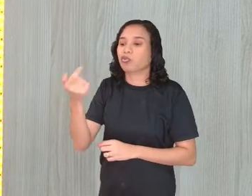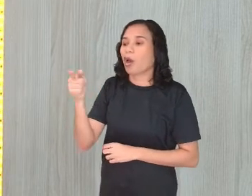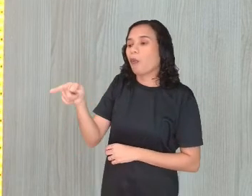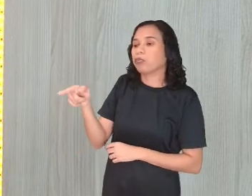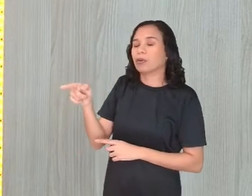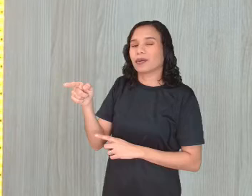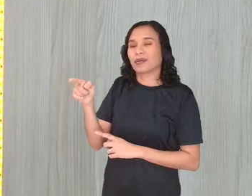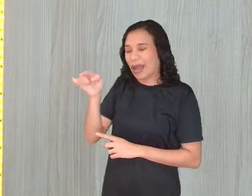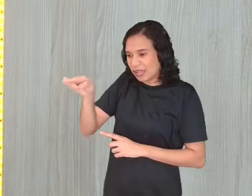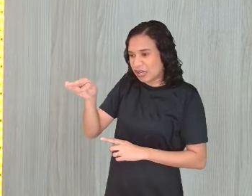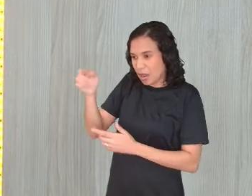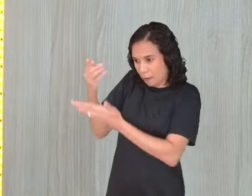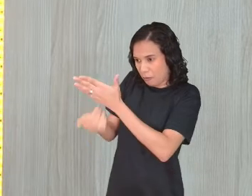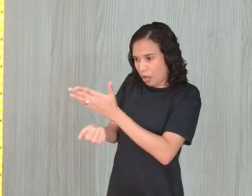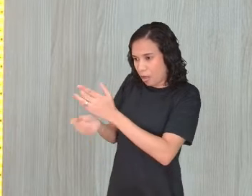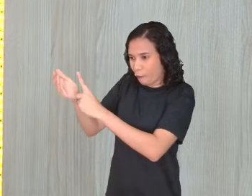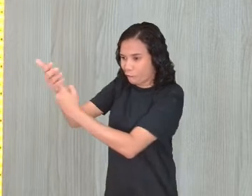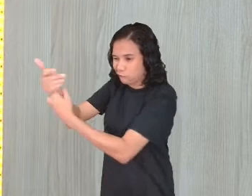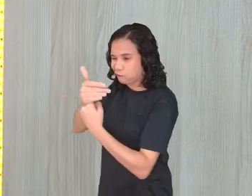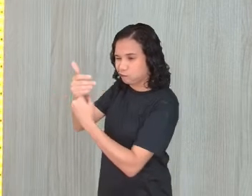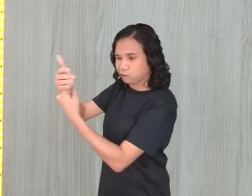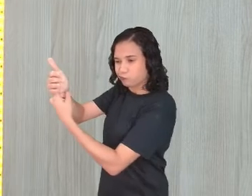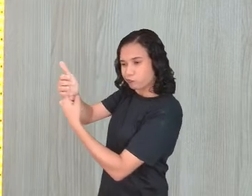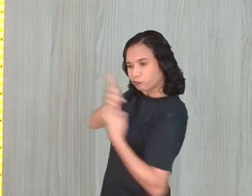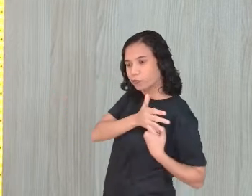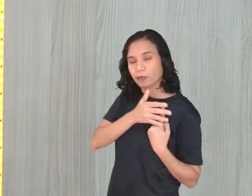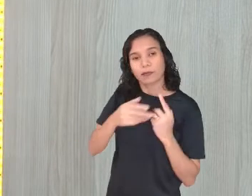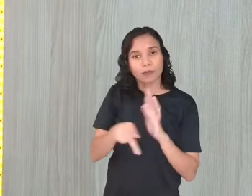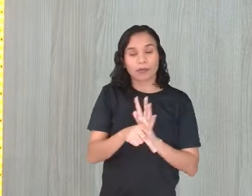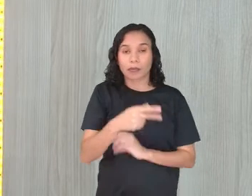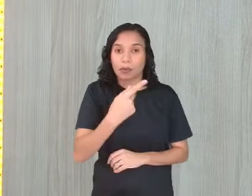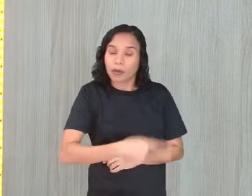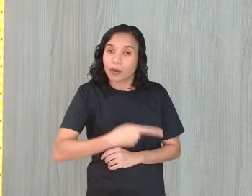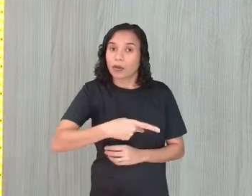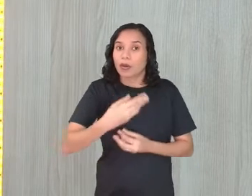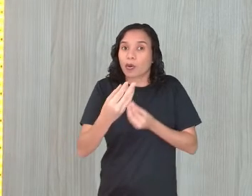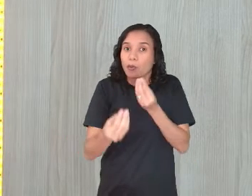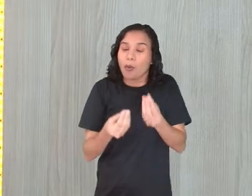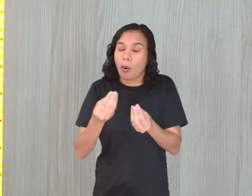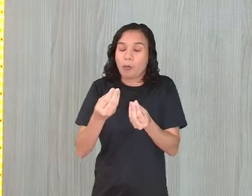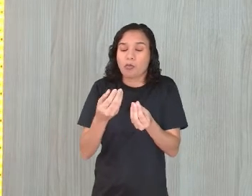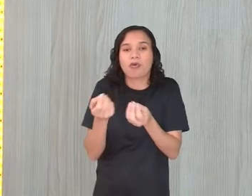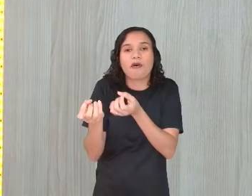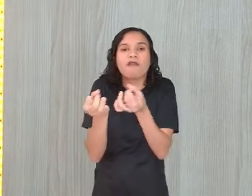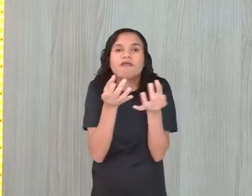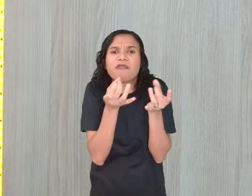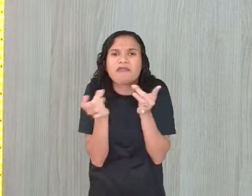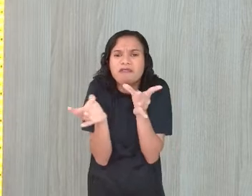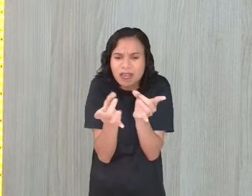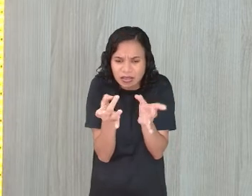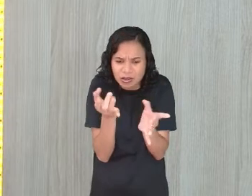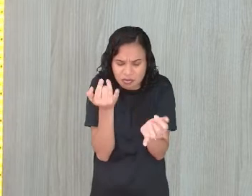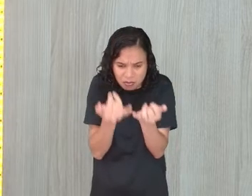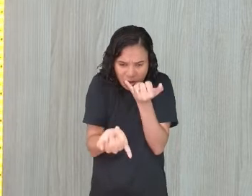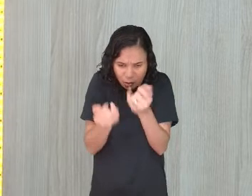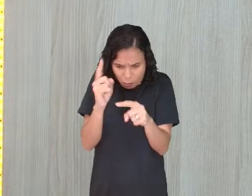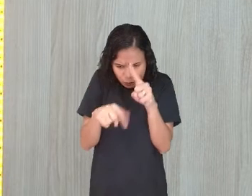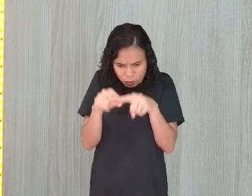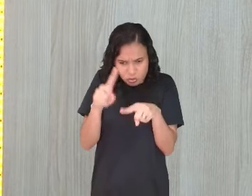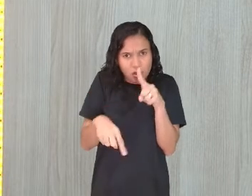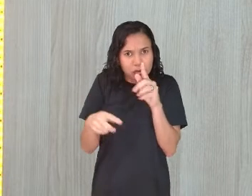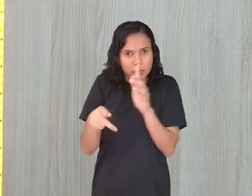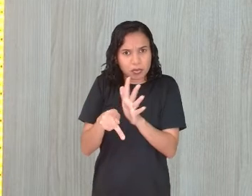outras. E aí aqueles escravos, aqueles prisioneiros de guerra, acabam sendo negociados entre os próprios africanos